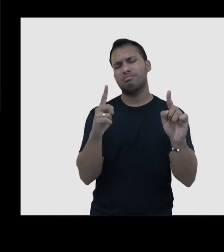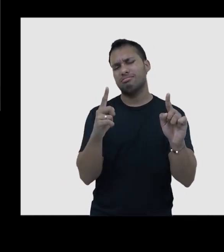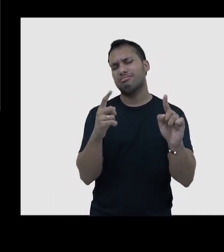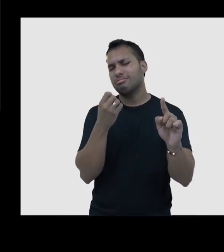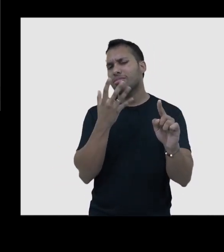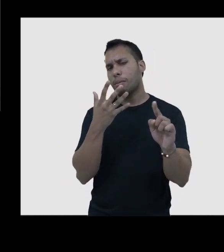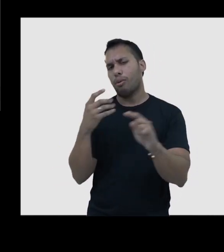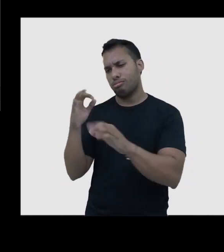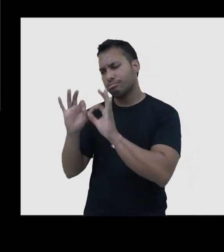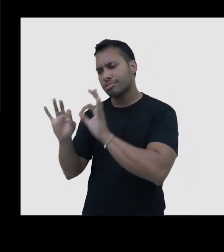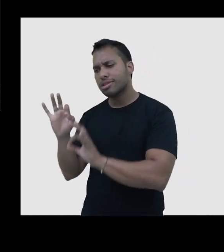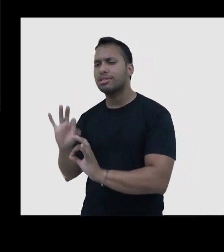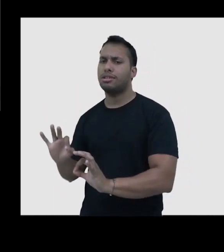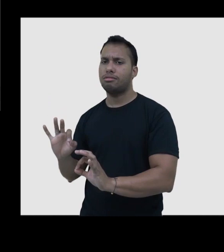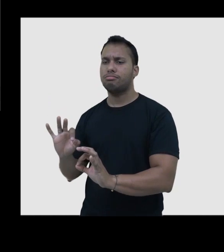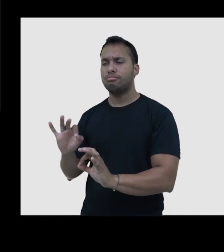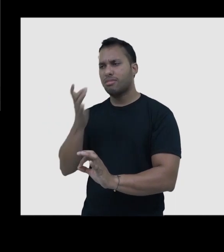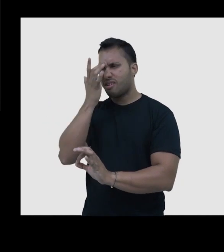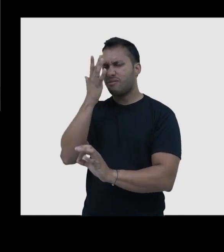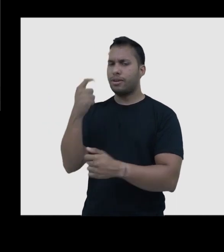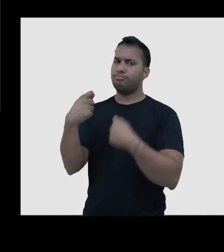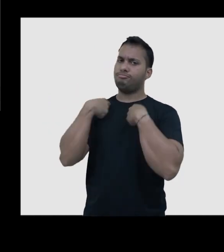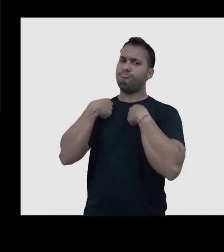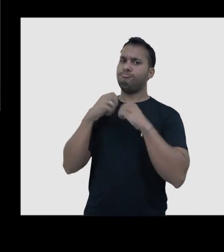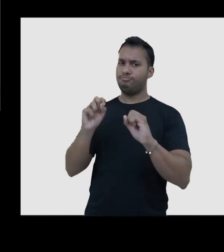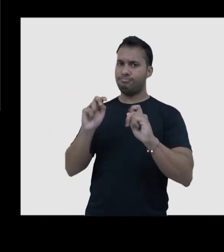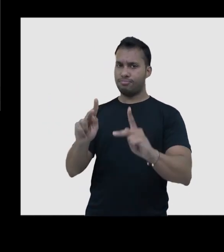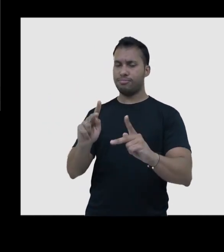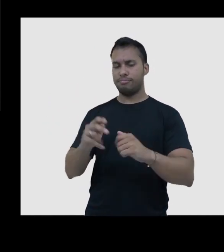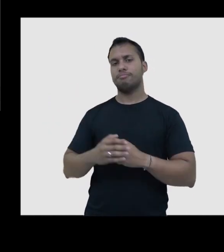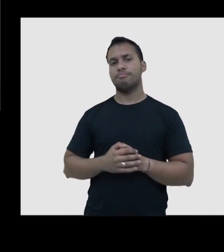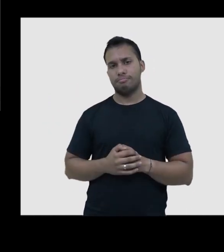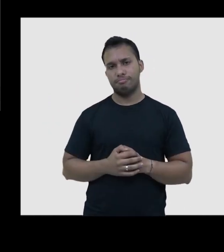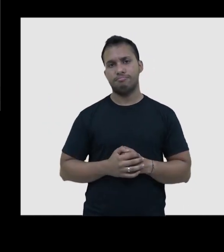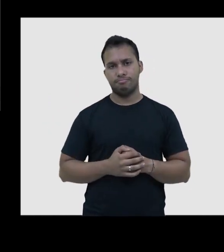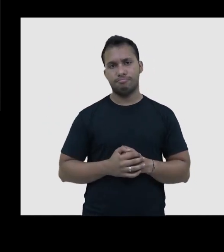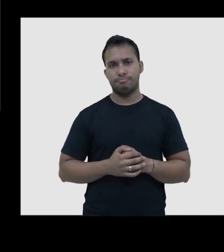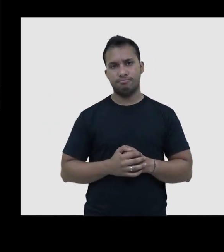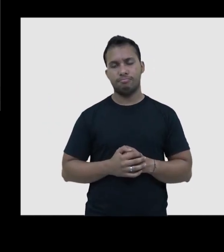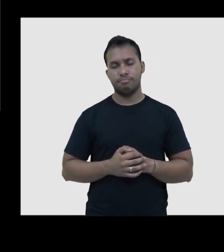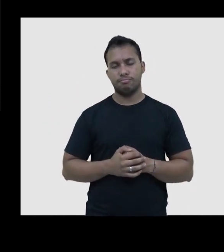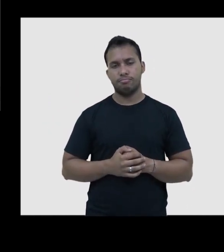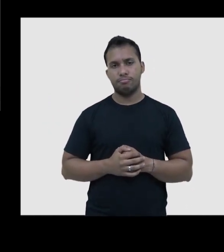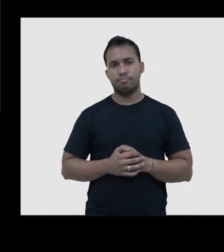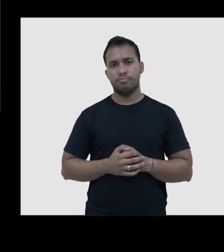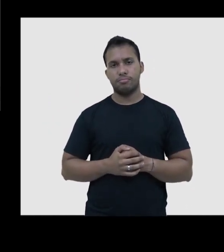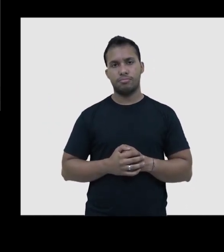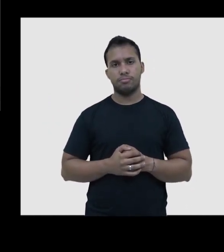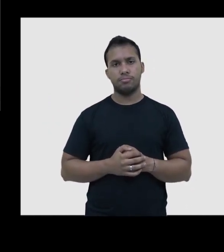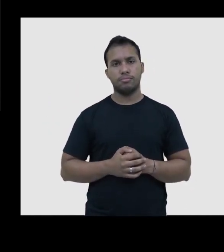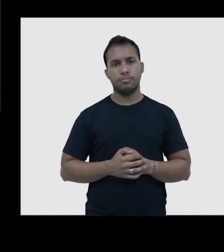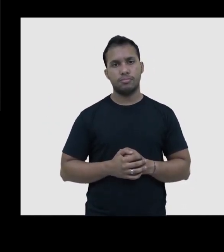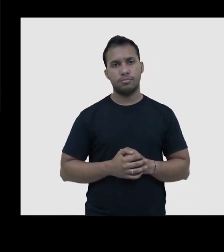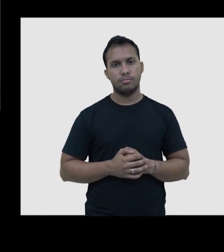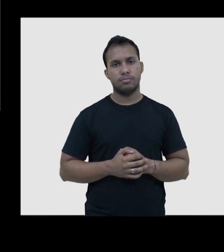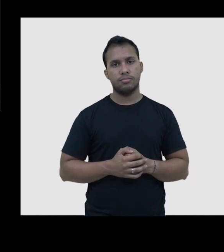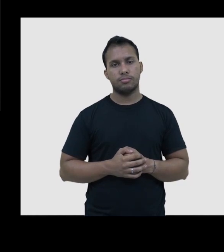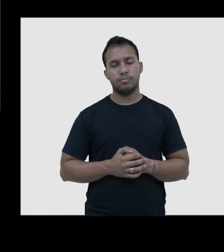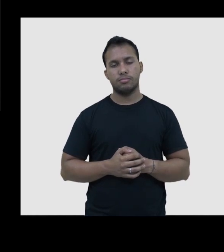vezes pequena, mas é bom estar organizado em pastas para a gente conseguir ter uma boa navegação aqui por dentro das pastas do nosso